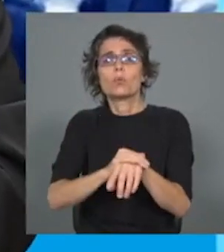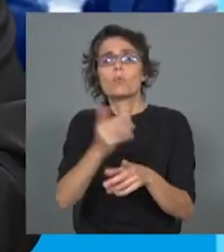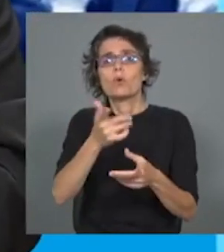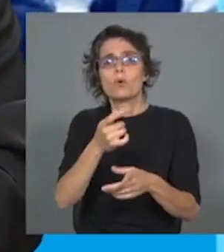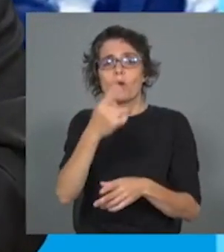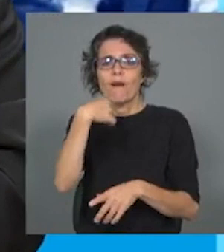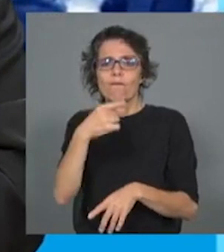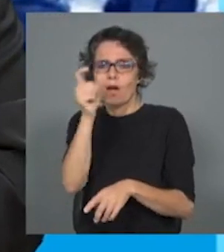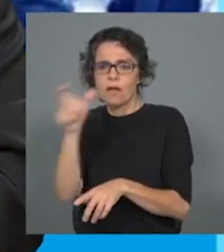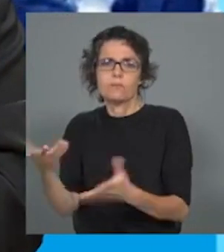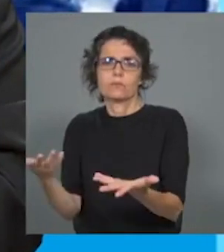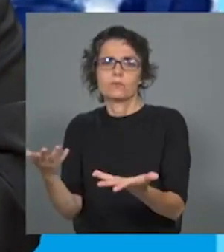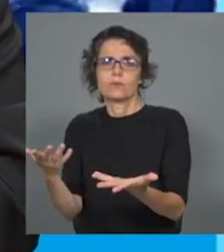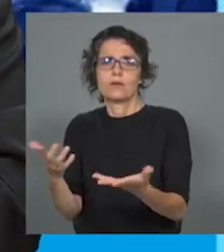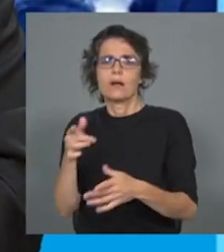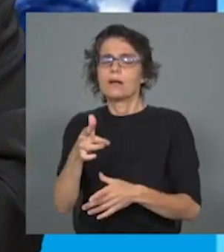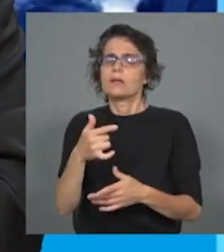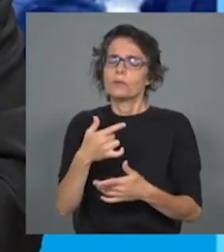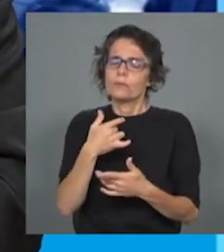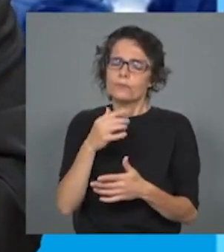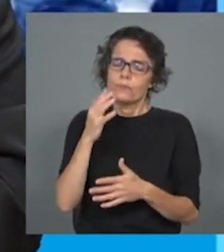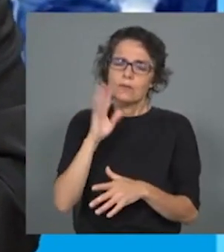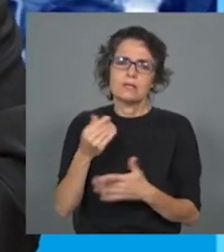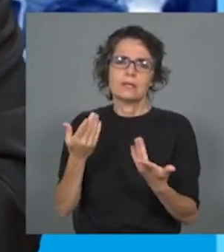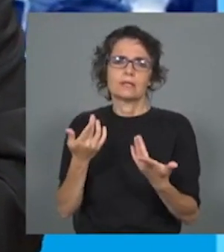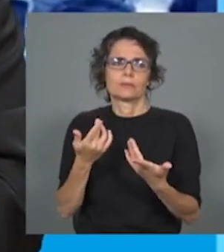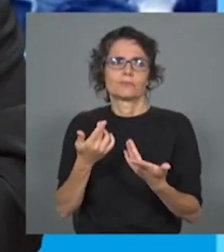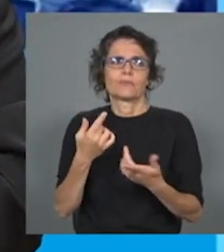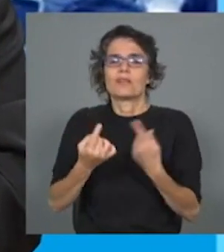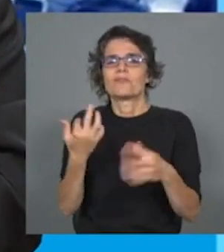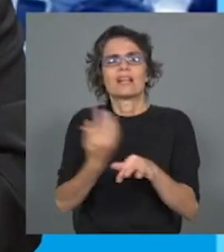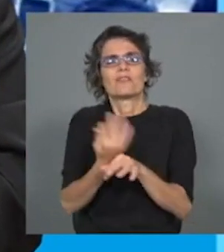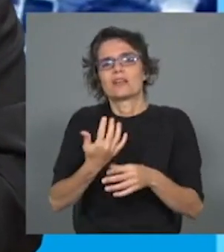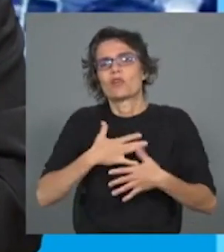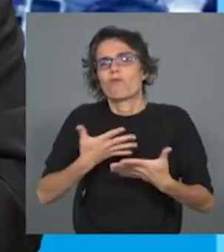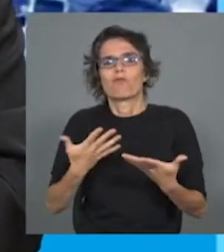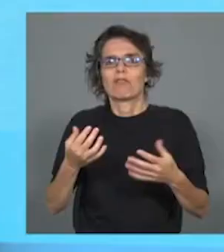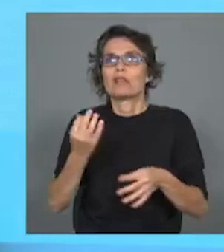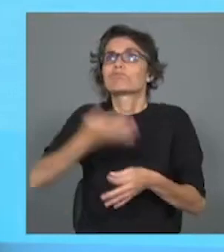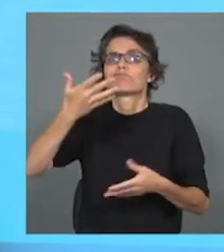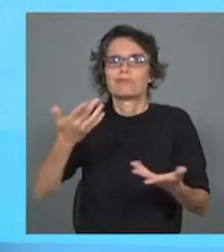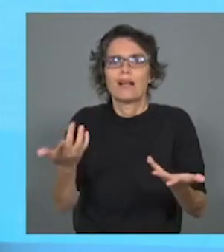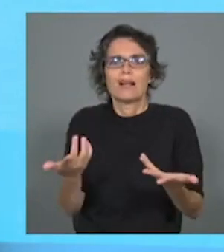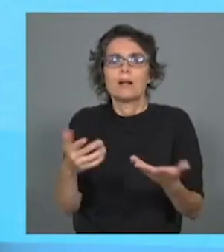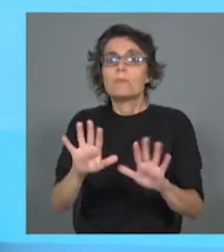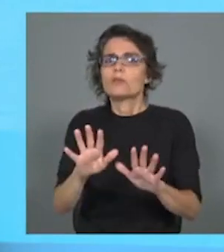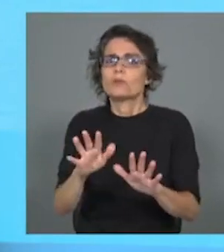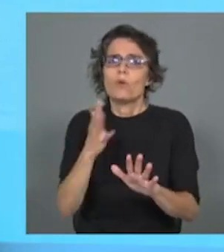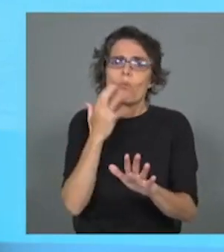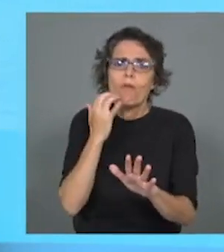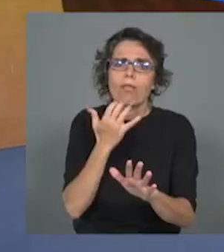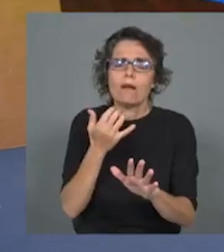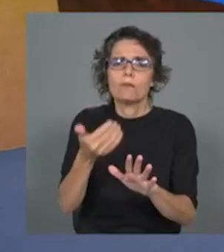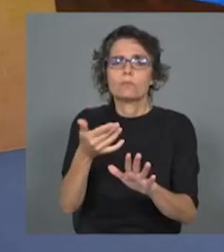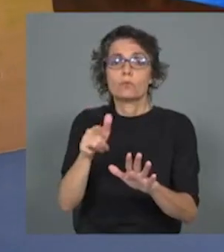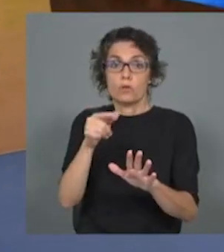apelo, eu sei que custa muito não usar os foguetes e o fogo de artifício. Felizmente que aí também já há muita limitação nesse... A legislação já